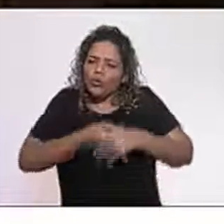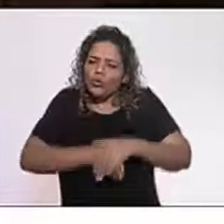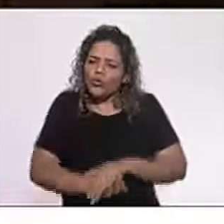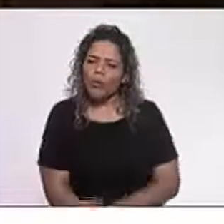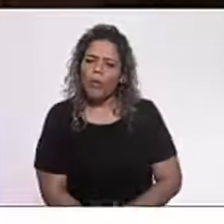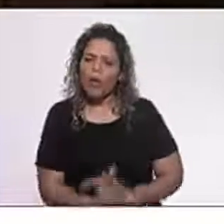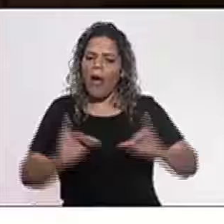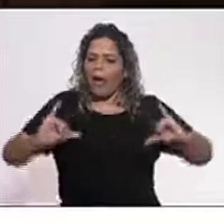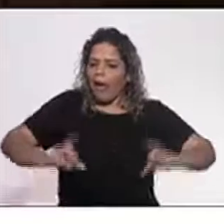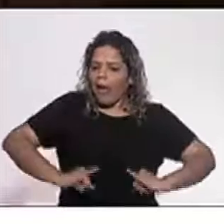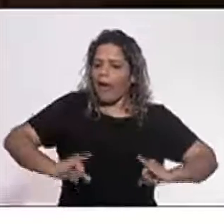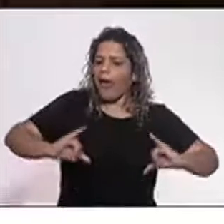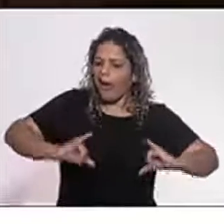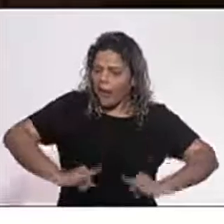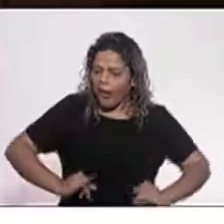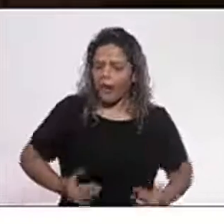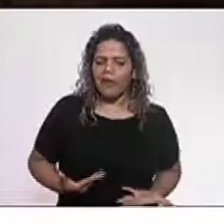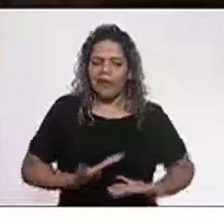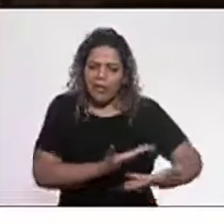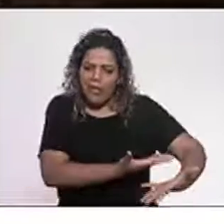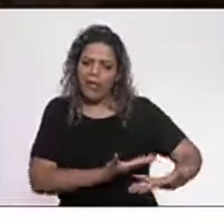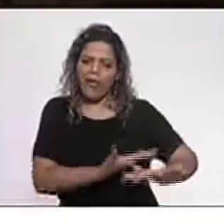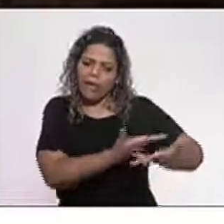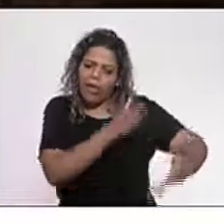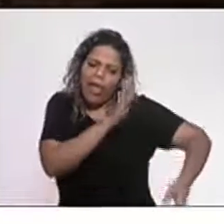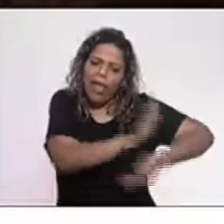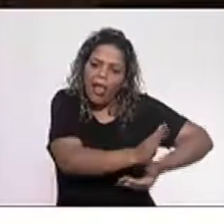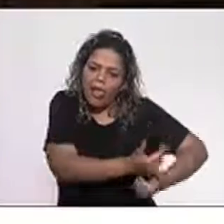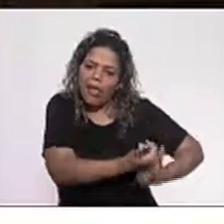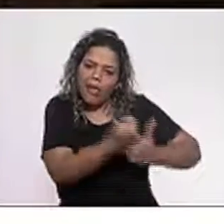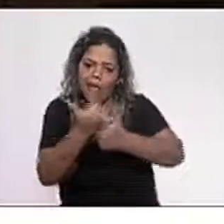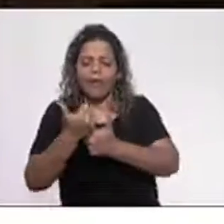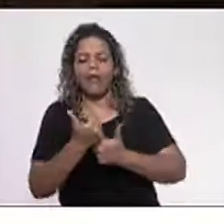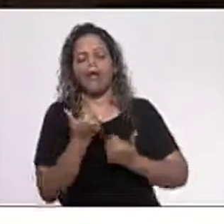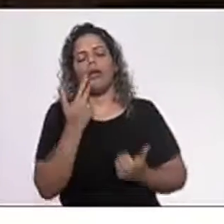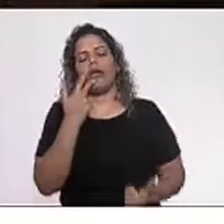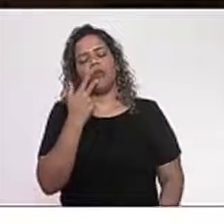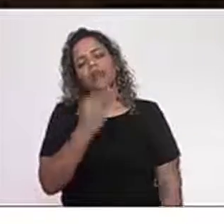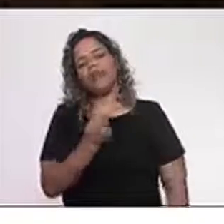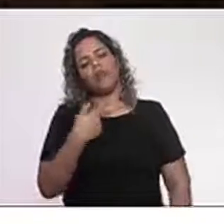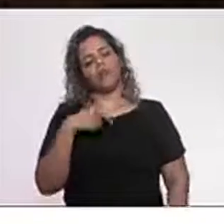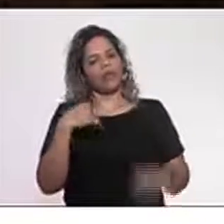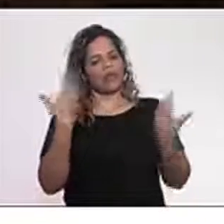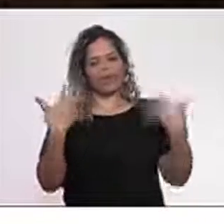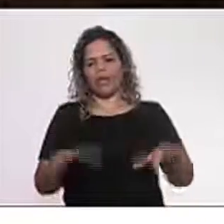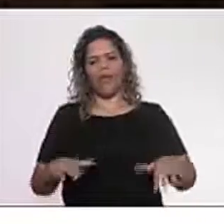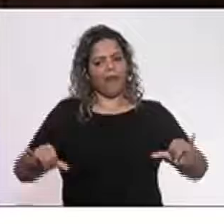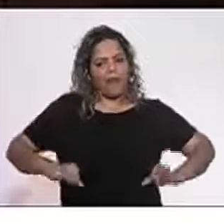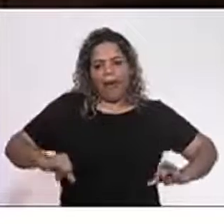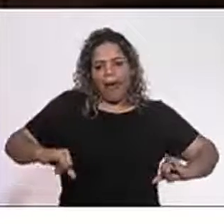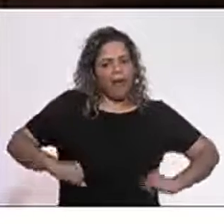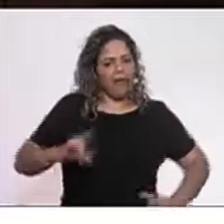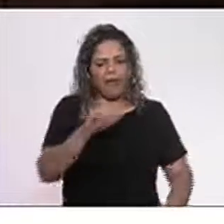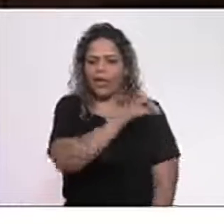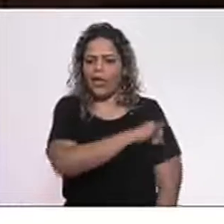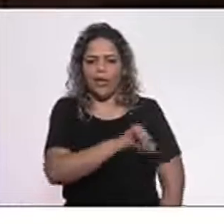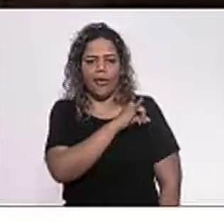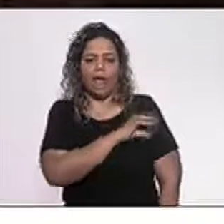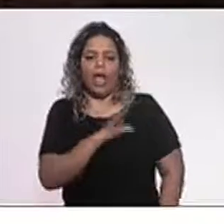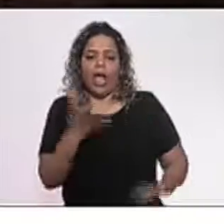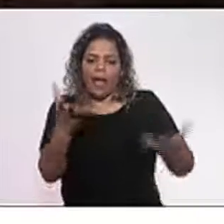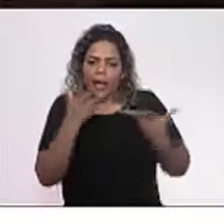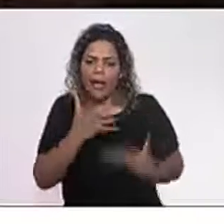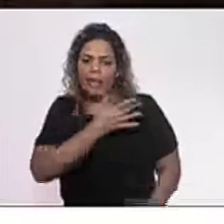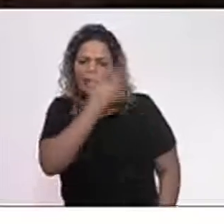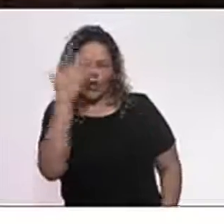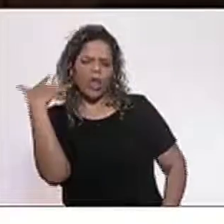a ser vítima e fomentados por eles. Só que eu digo, nós não queremos vítimas no estado do Rio de Janeiro. Nós queremos